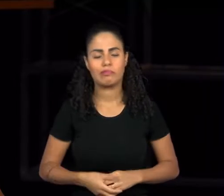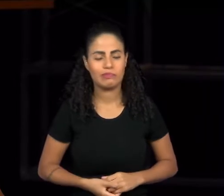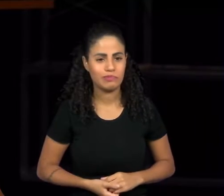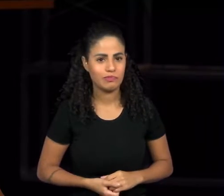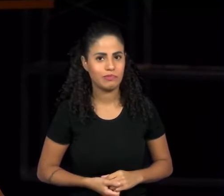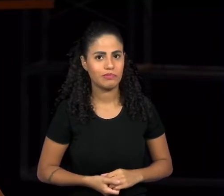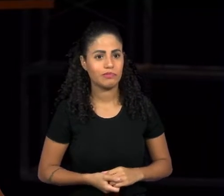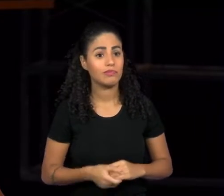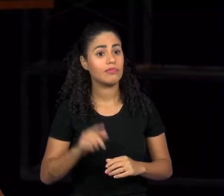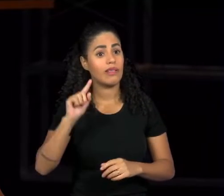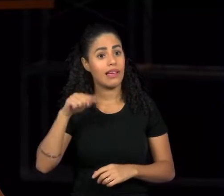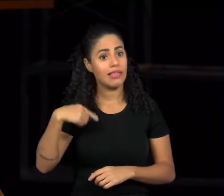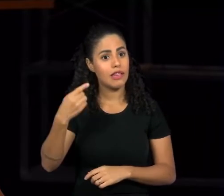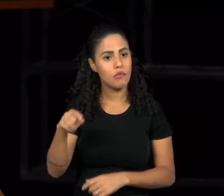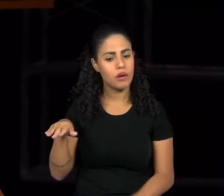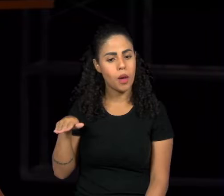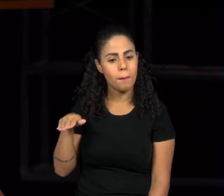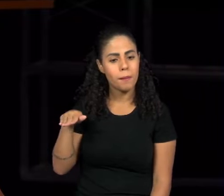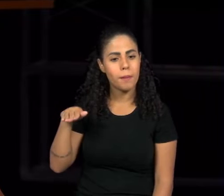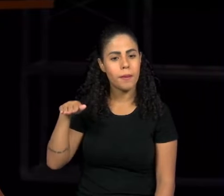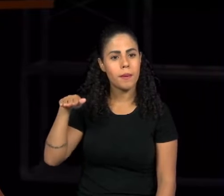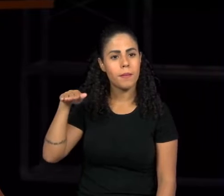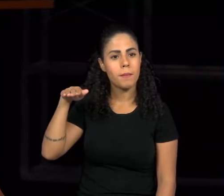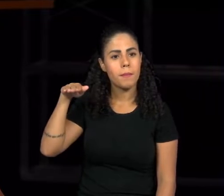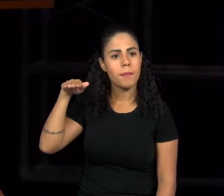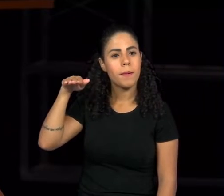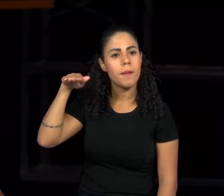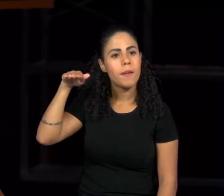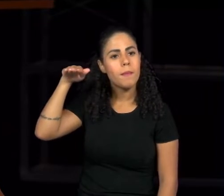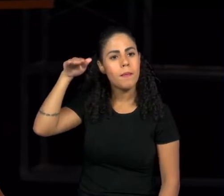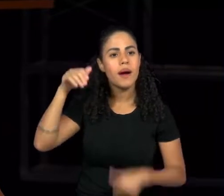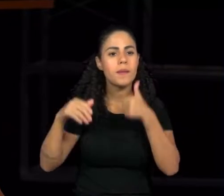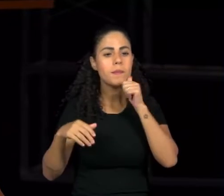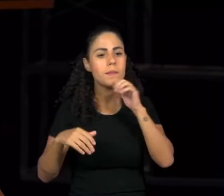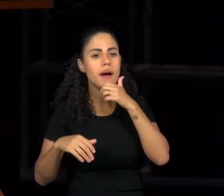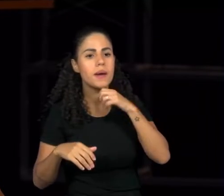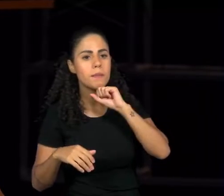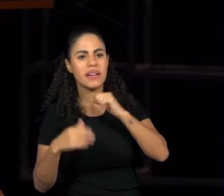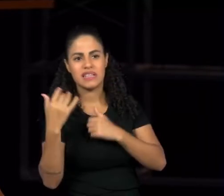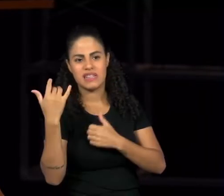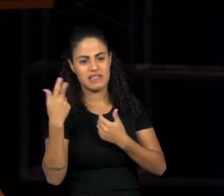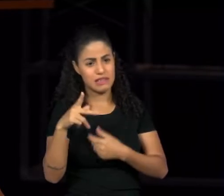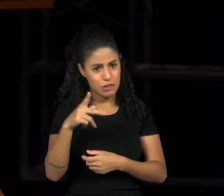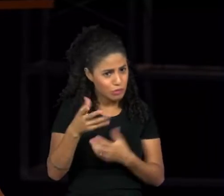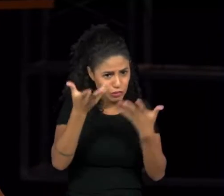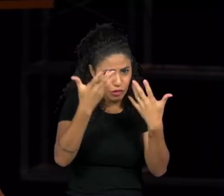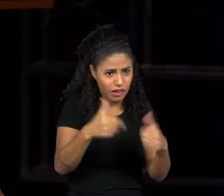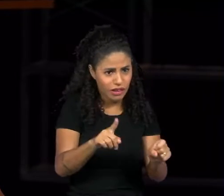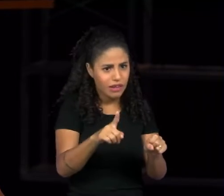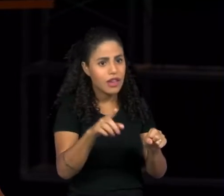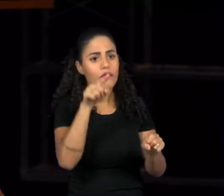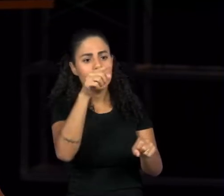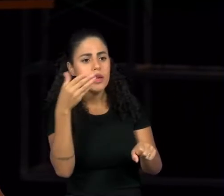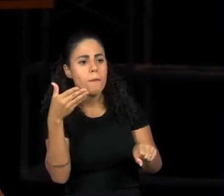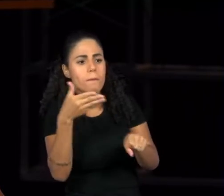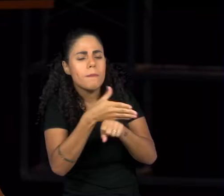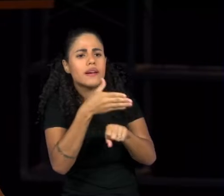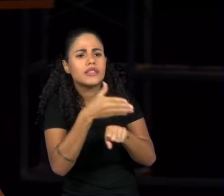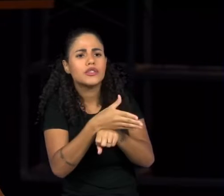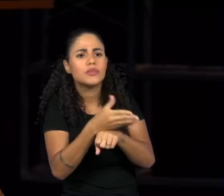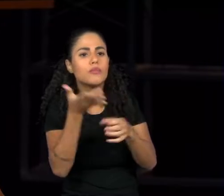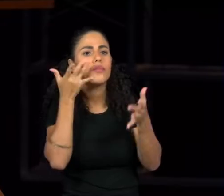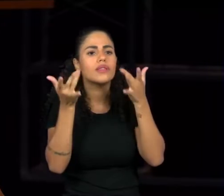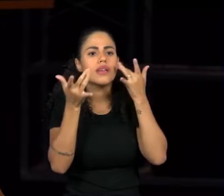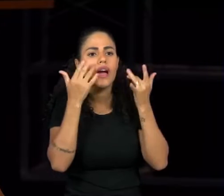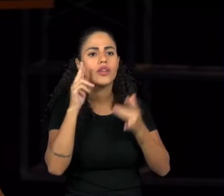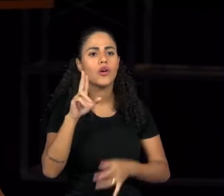Mais tarde, imagino então que, meio a contragosto dos teus pais, você se envolve com o teatro no Colégio de Aplicação da USP. Como foi